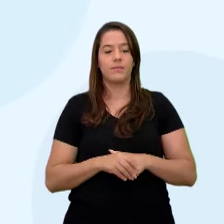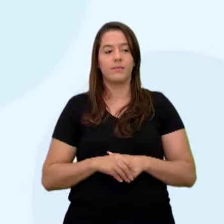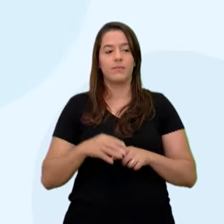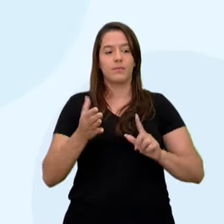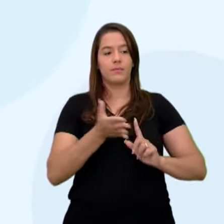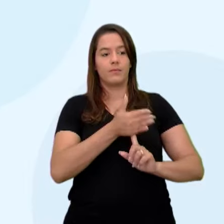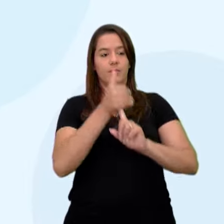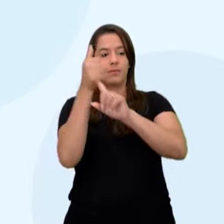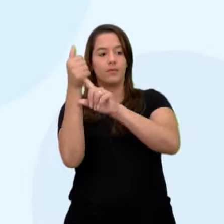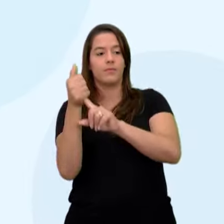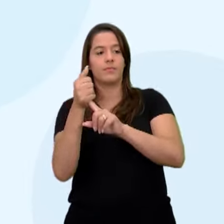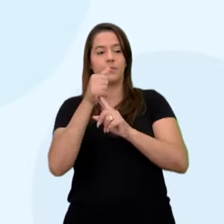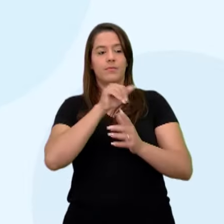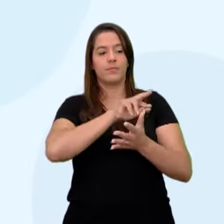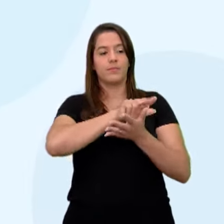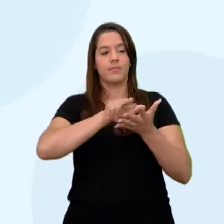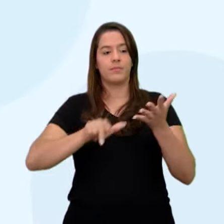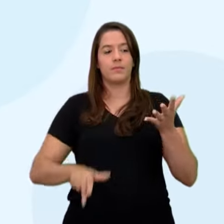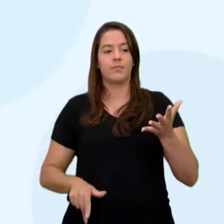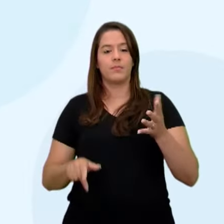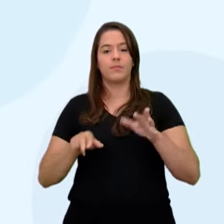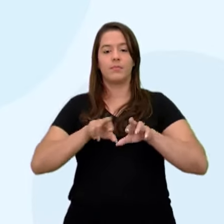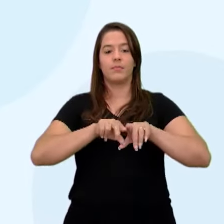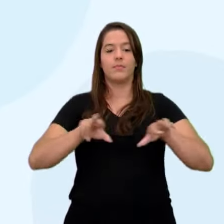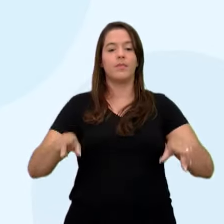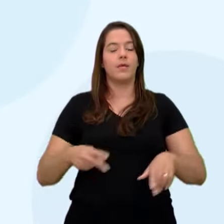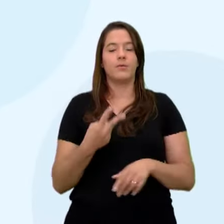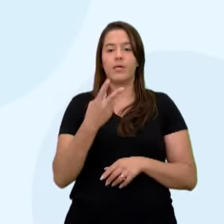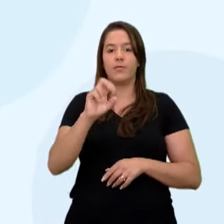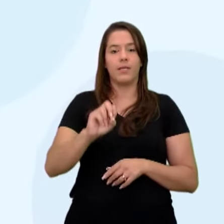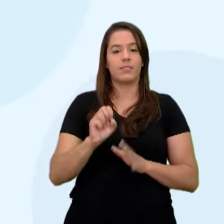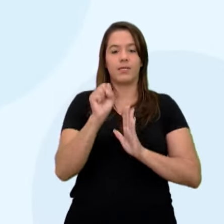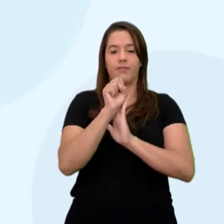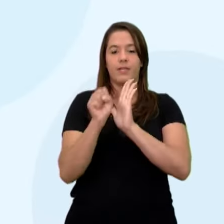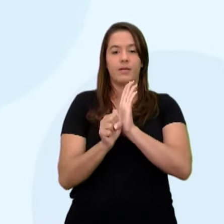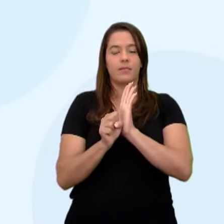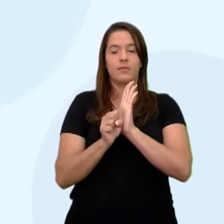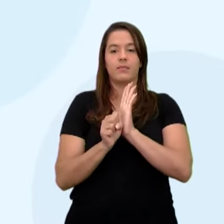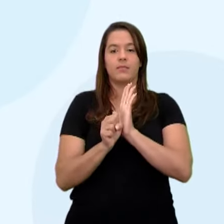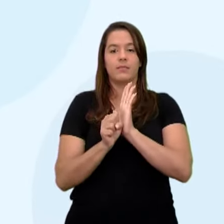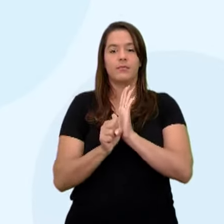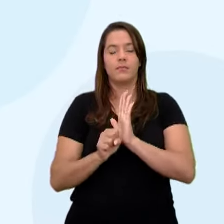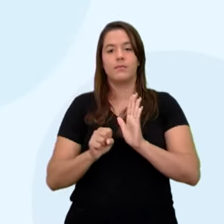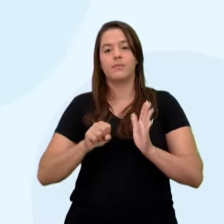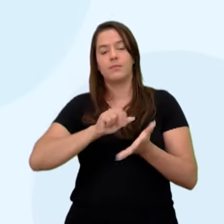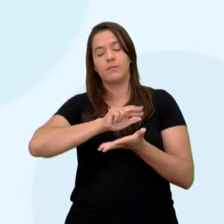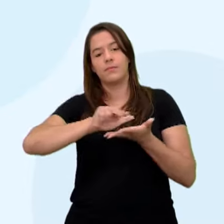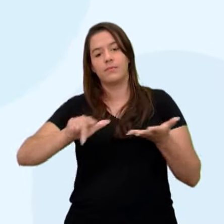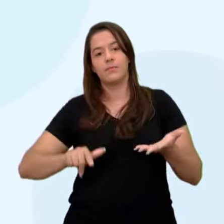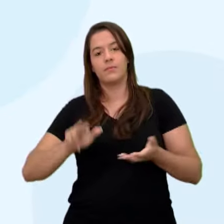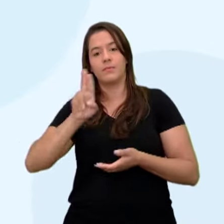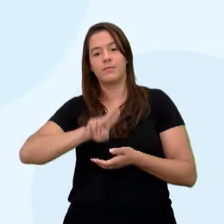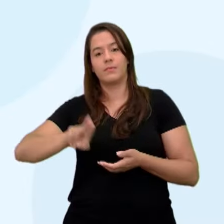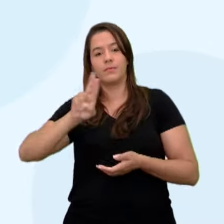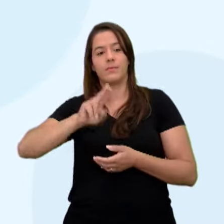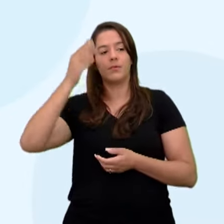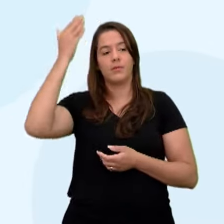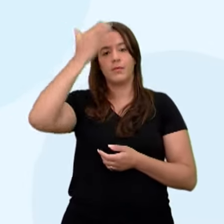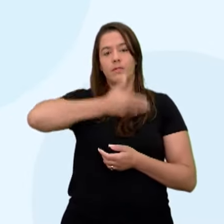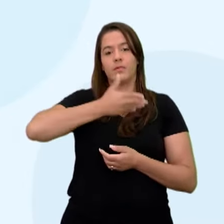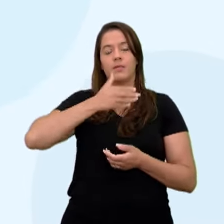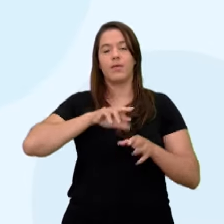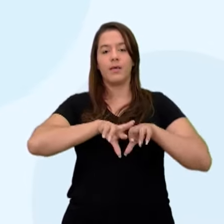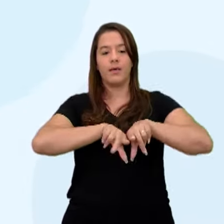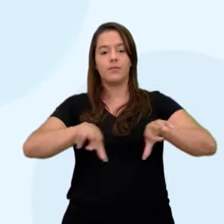tecnologias em meados do século XX, com a utilização de aparelhos que puderam comprovar o